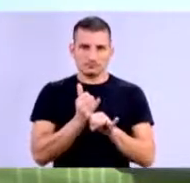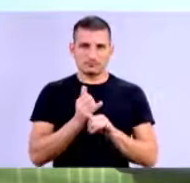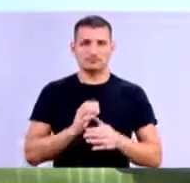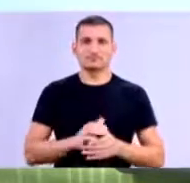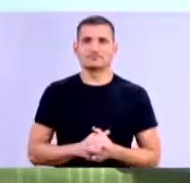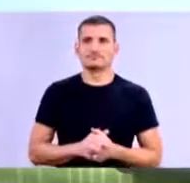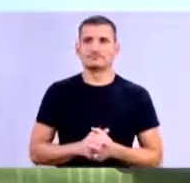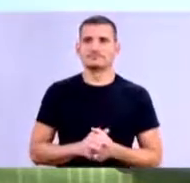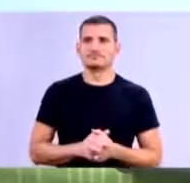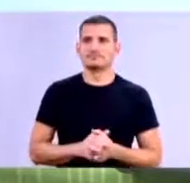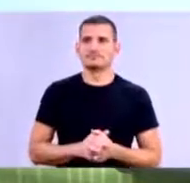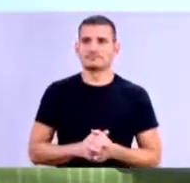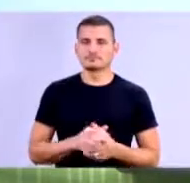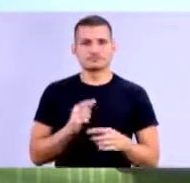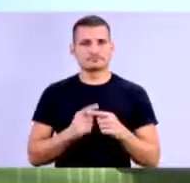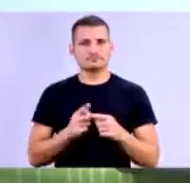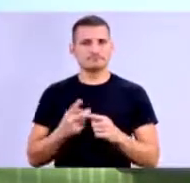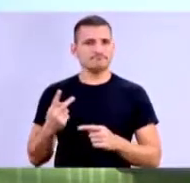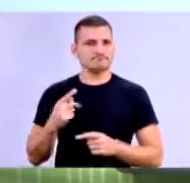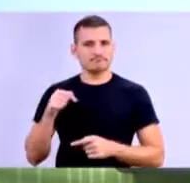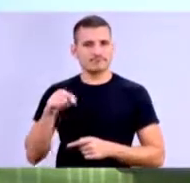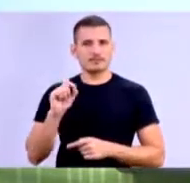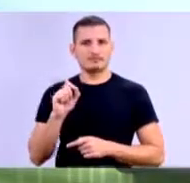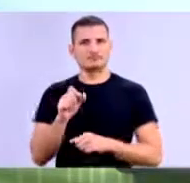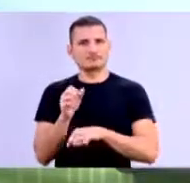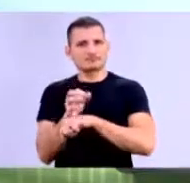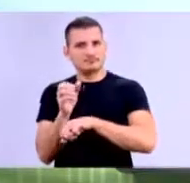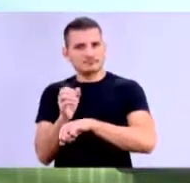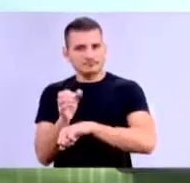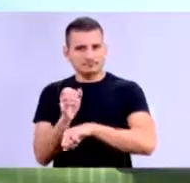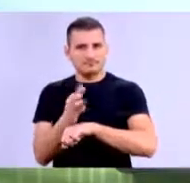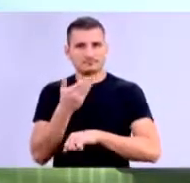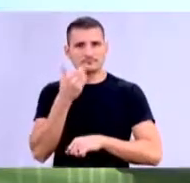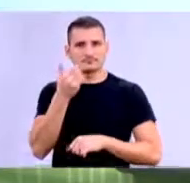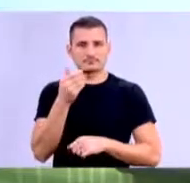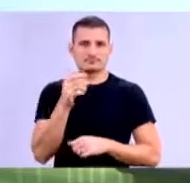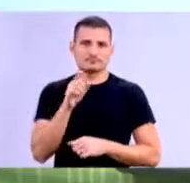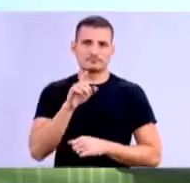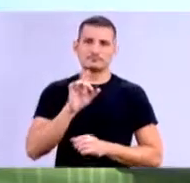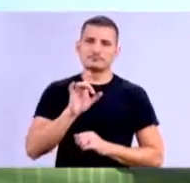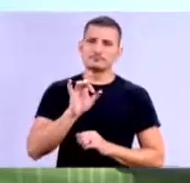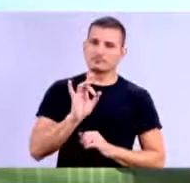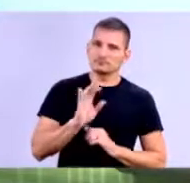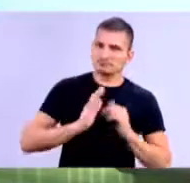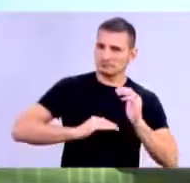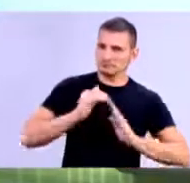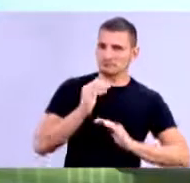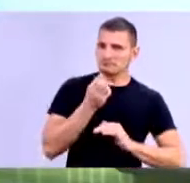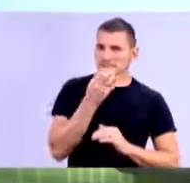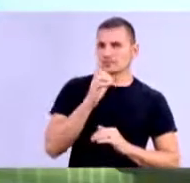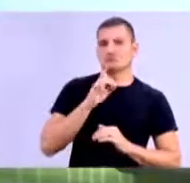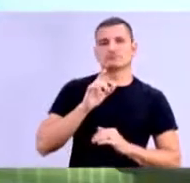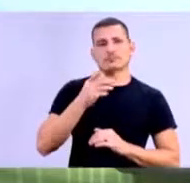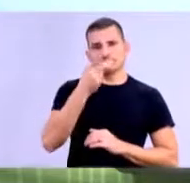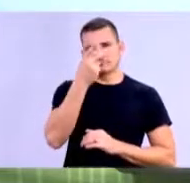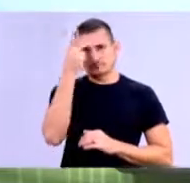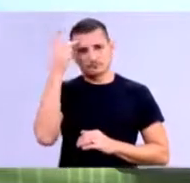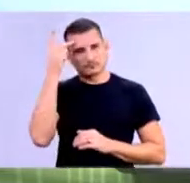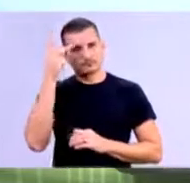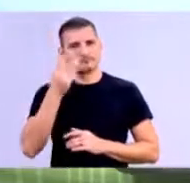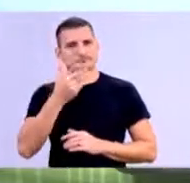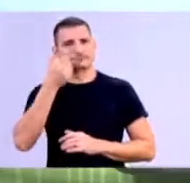quê? Nós estamos aqui para te orientar da melhor forma, para que você seja não só um bom profissional, mas uma pessoa também melhor. Por que